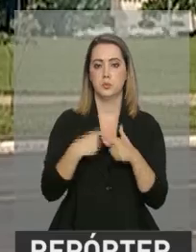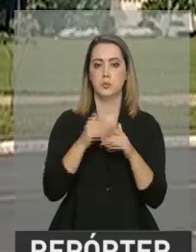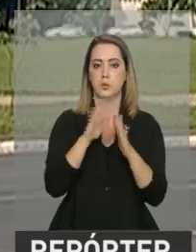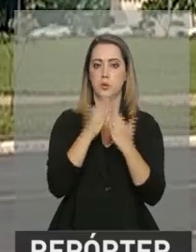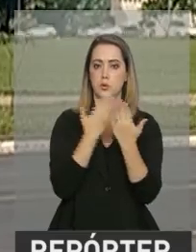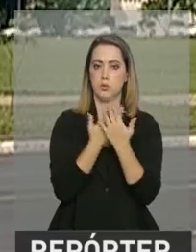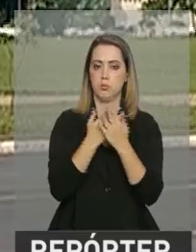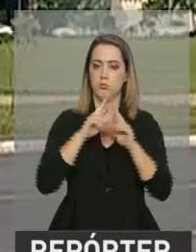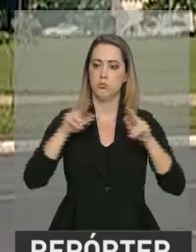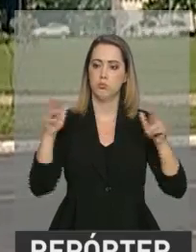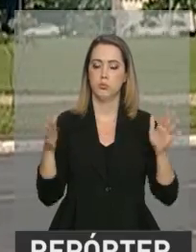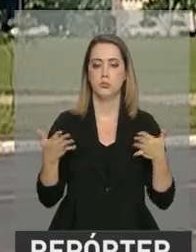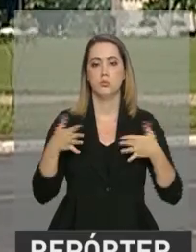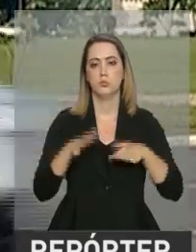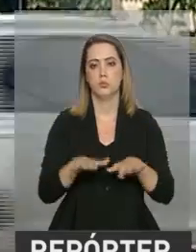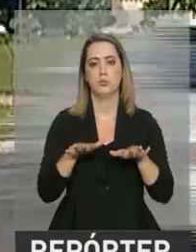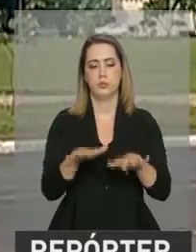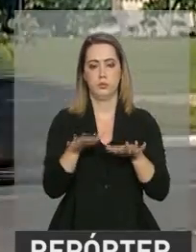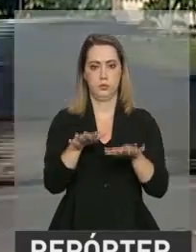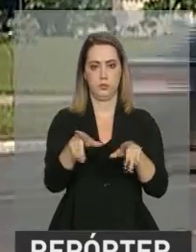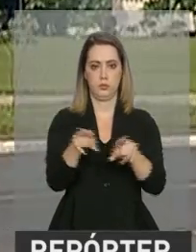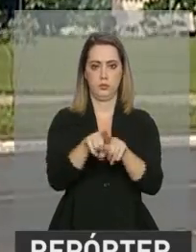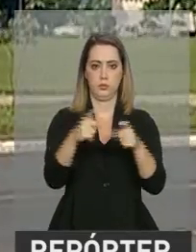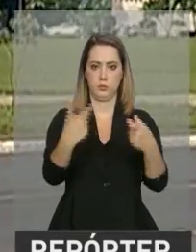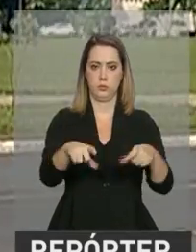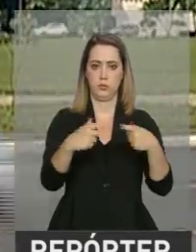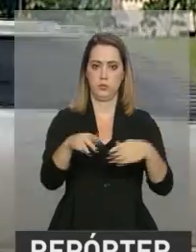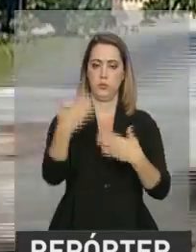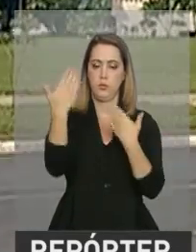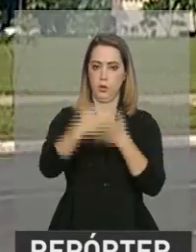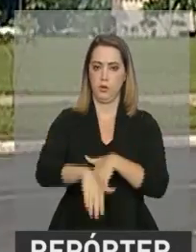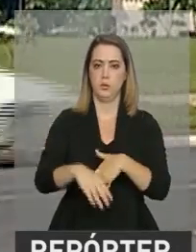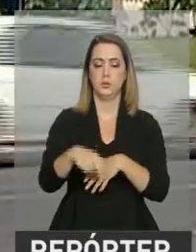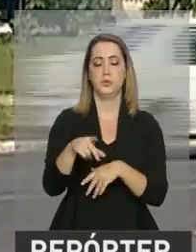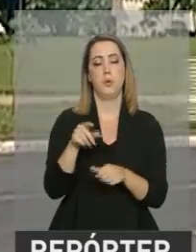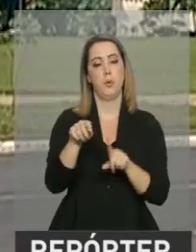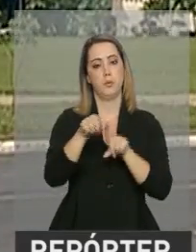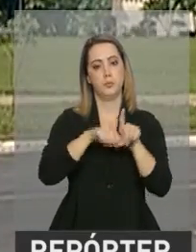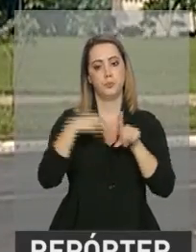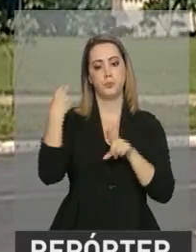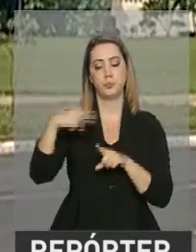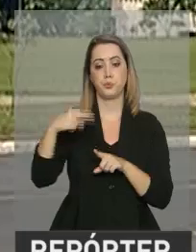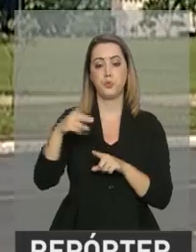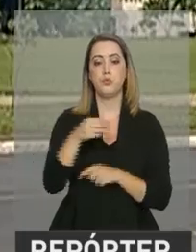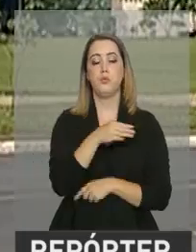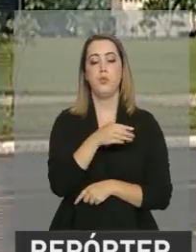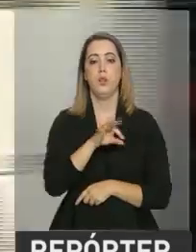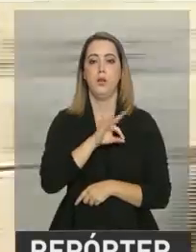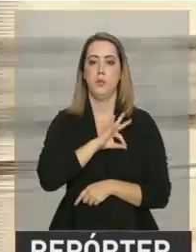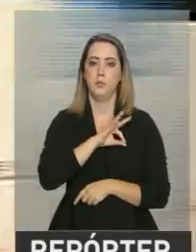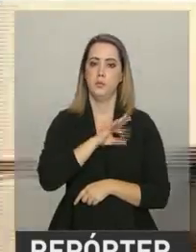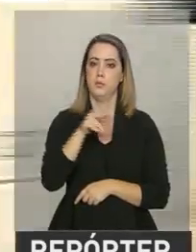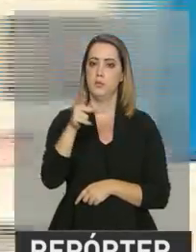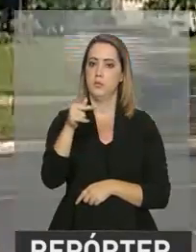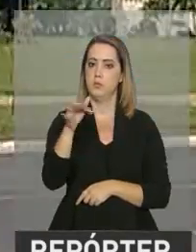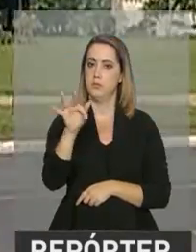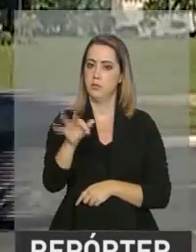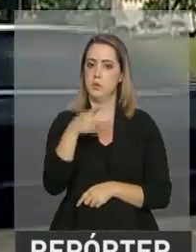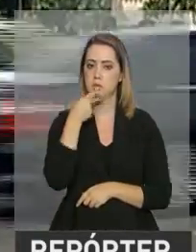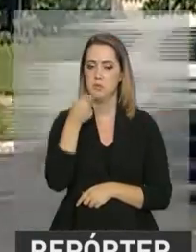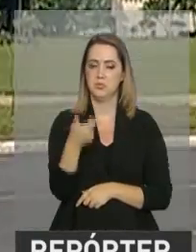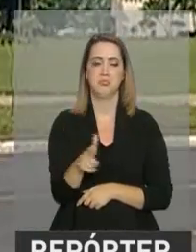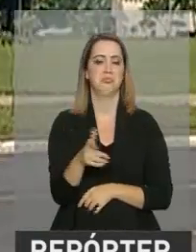ocupações ocorridas nos locais de prova em novembro. De acordo com a Polícia Federal, não houve registro